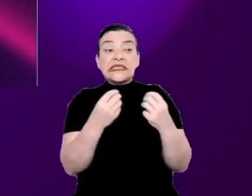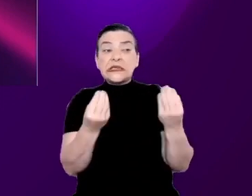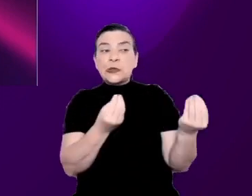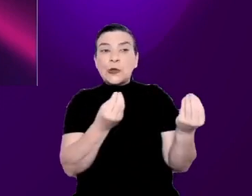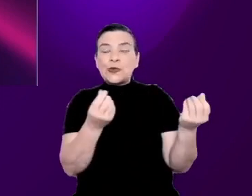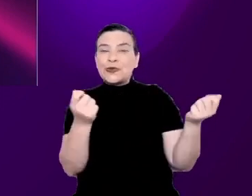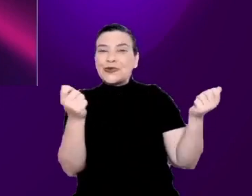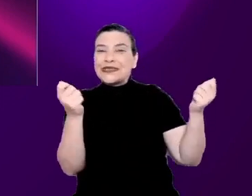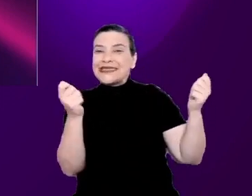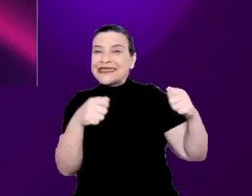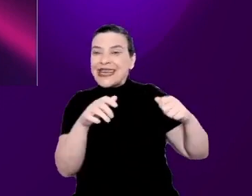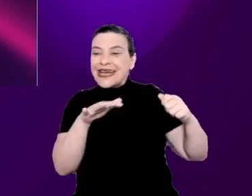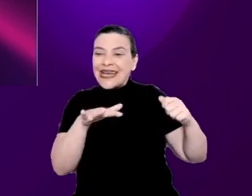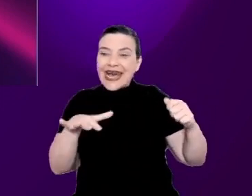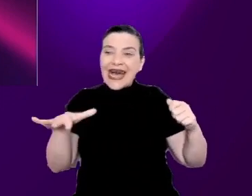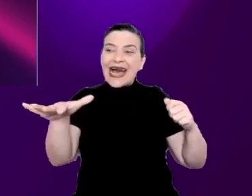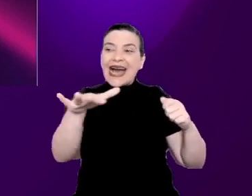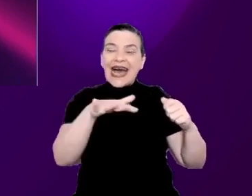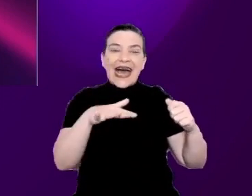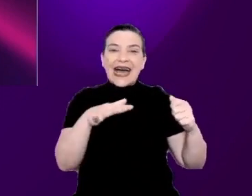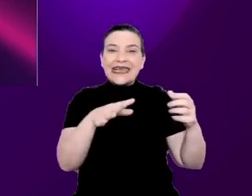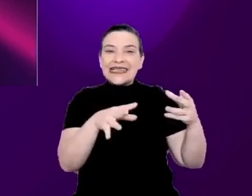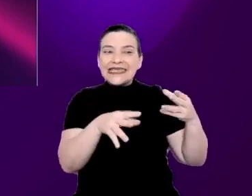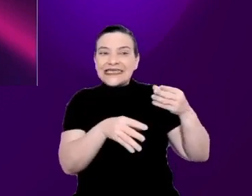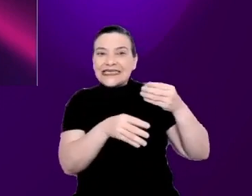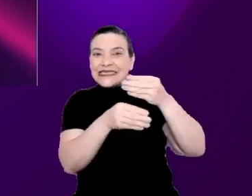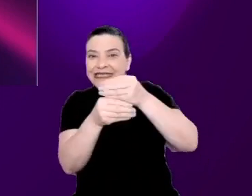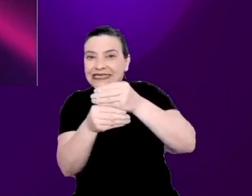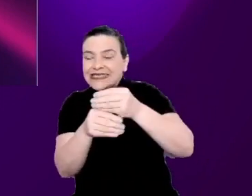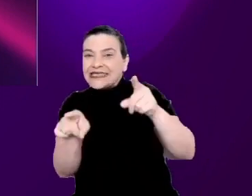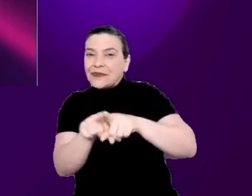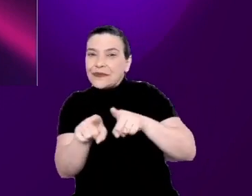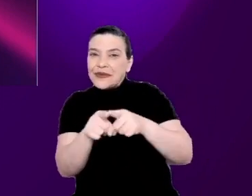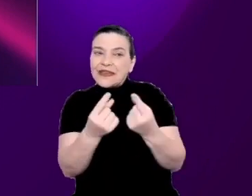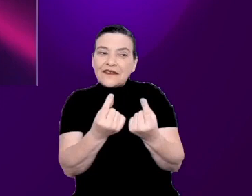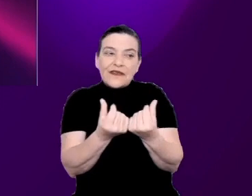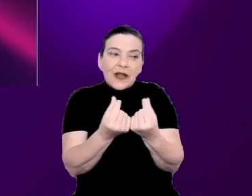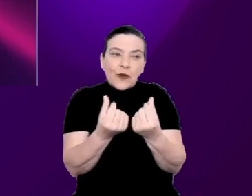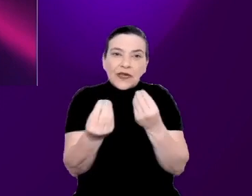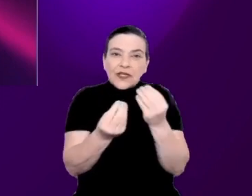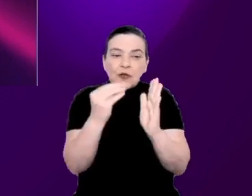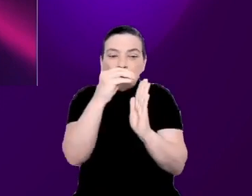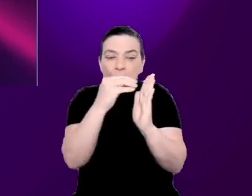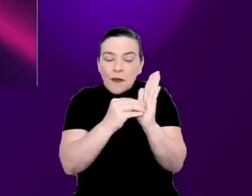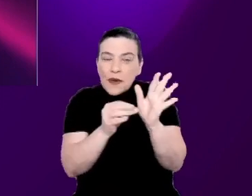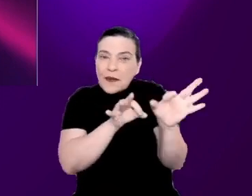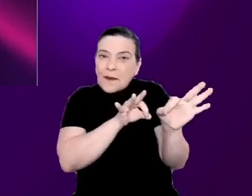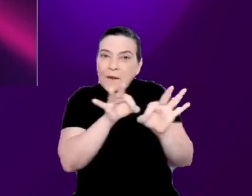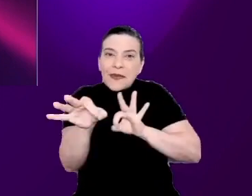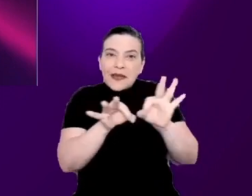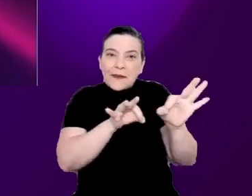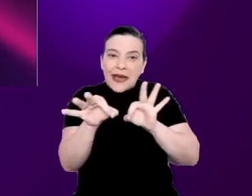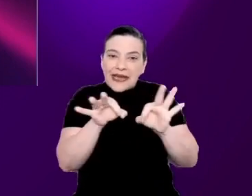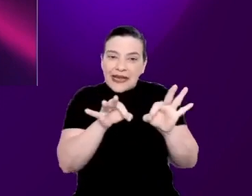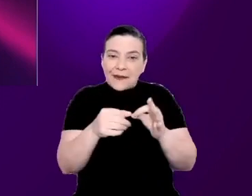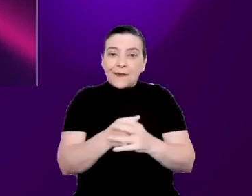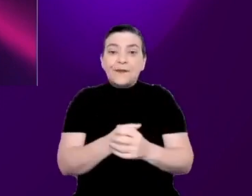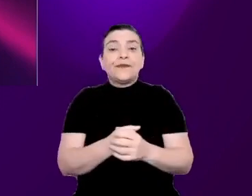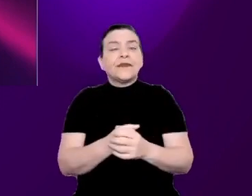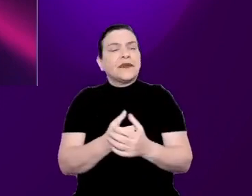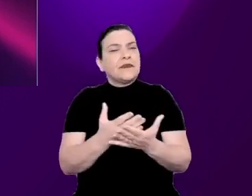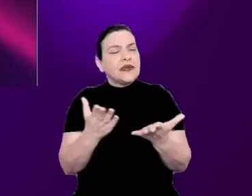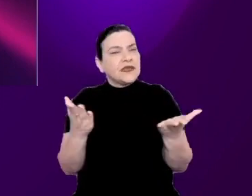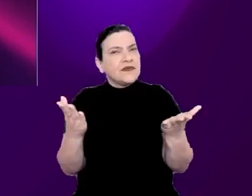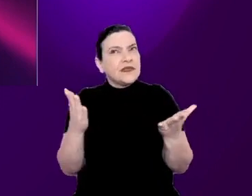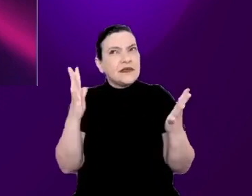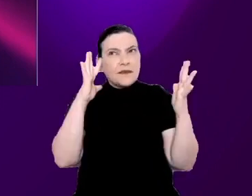inserir nesse papel de custo, como que a gente poderia estar inserido na redução do custo de tratamento. Mas quando você pensa